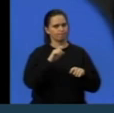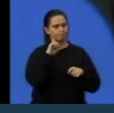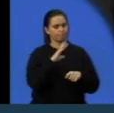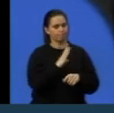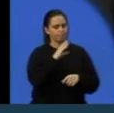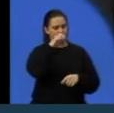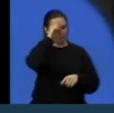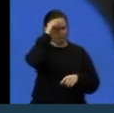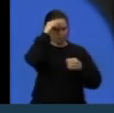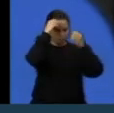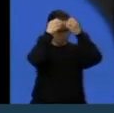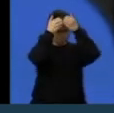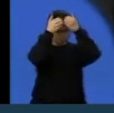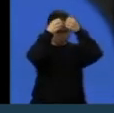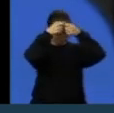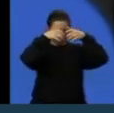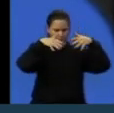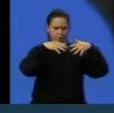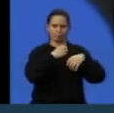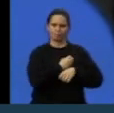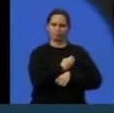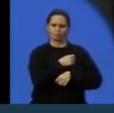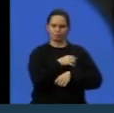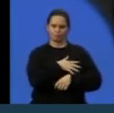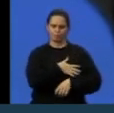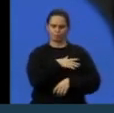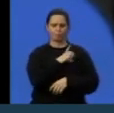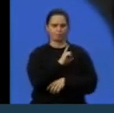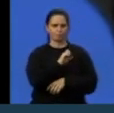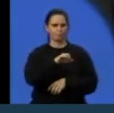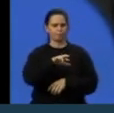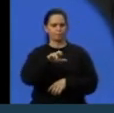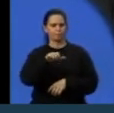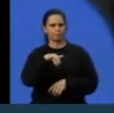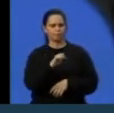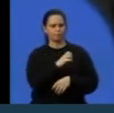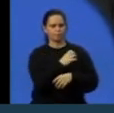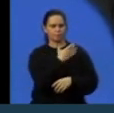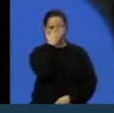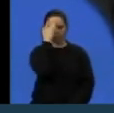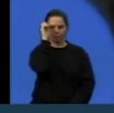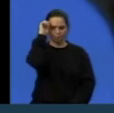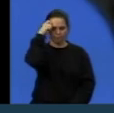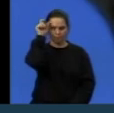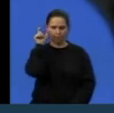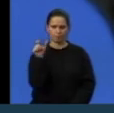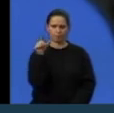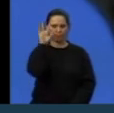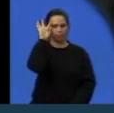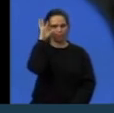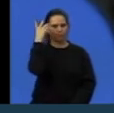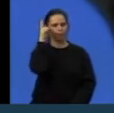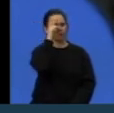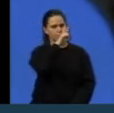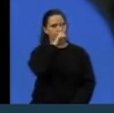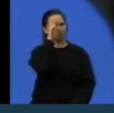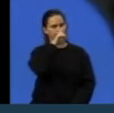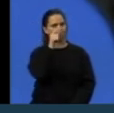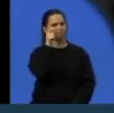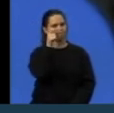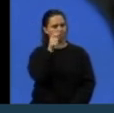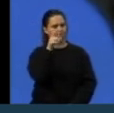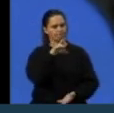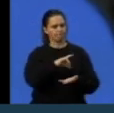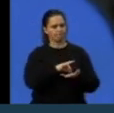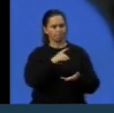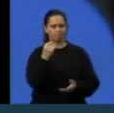derrame. Relacionado às pessoas da raça negra, esse é um fato histórico que é interessante e